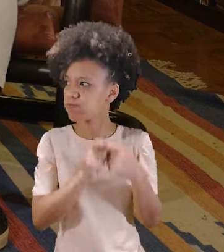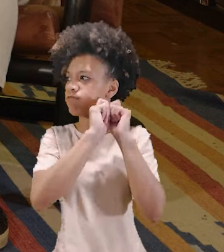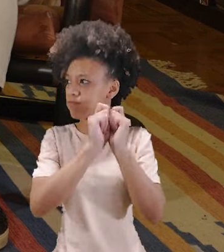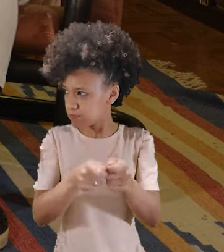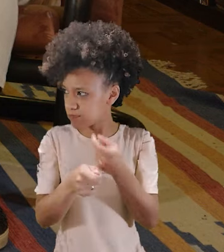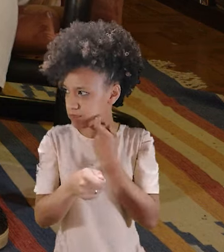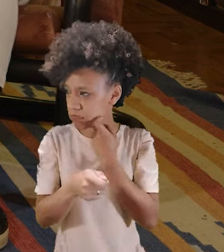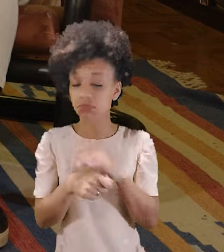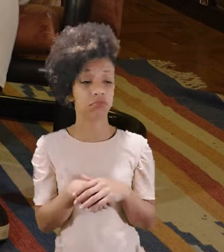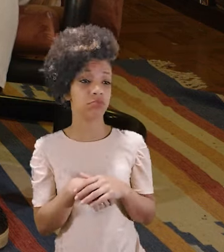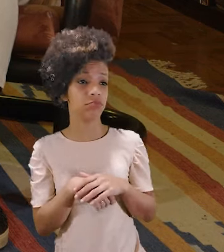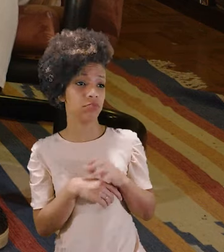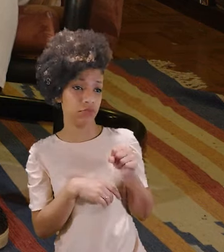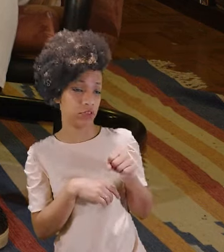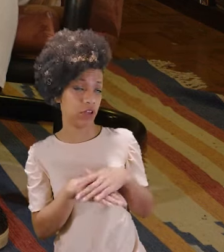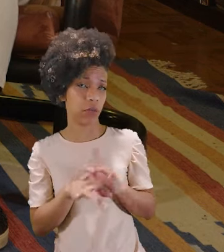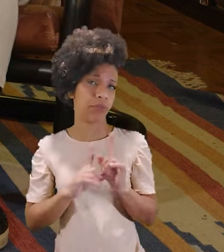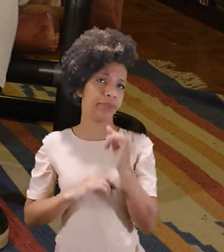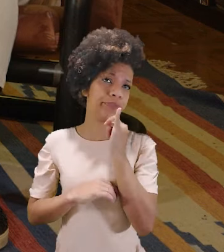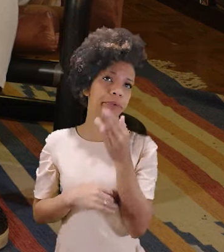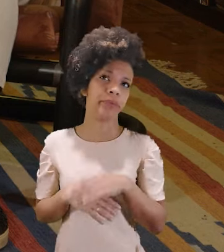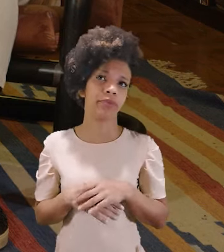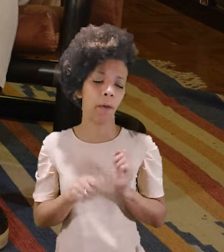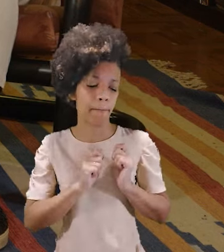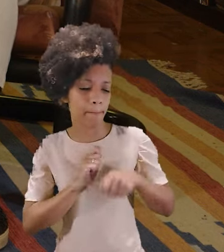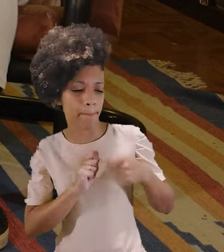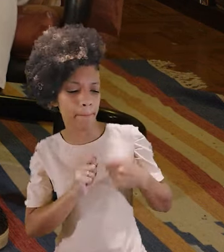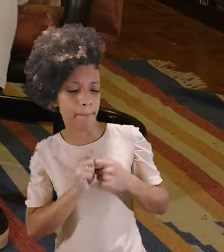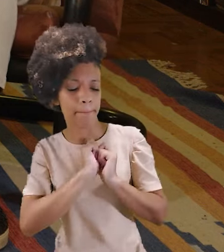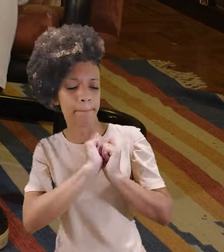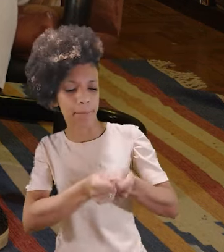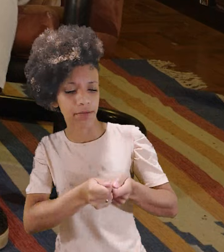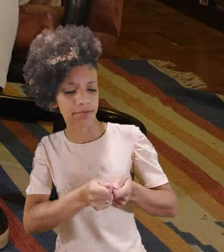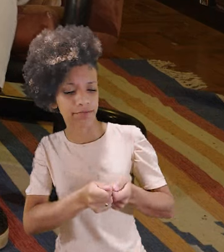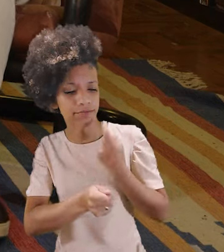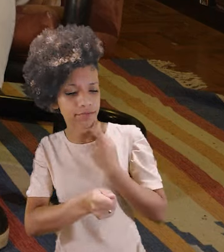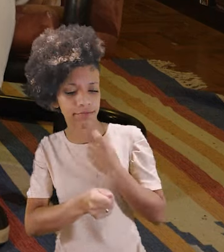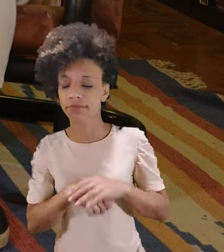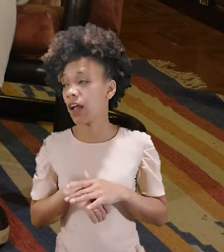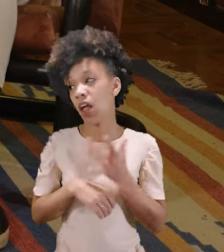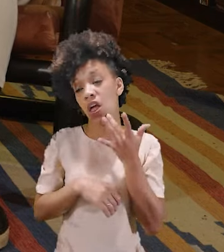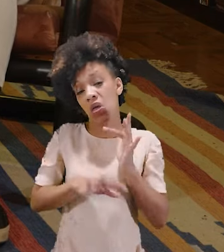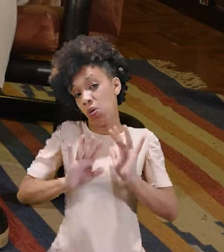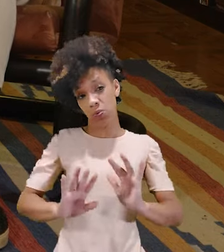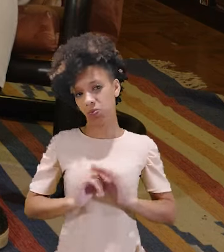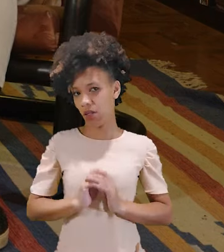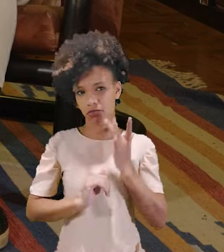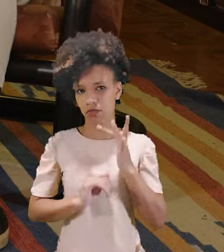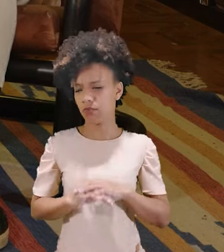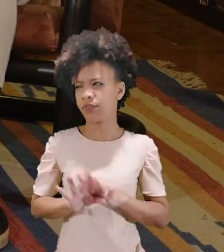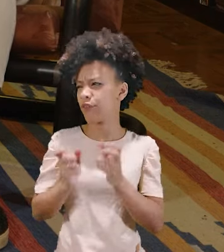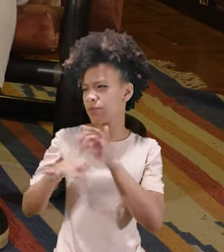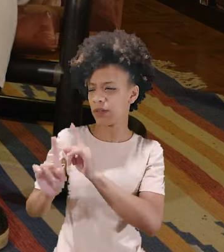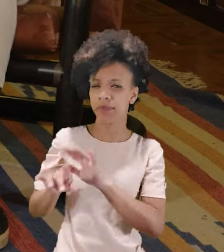que rola vocês tipo pegar uma coisinha do mapa cara Pois é eu não sei eu não sei muito bem quanto à legalidade dessa coisa